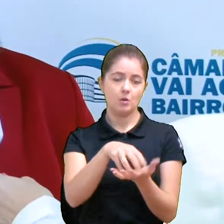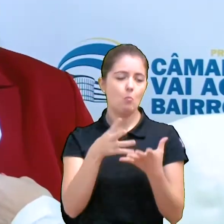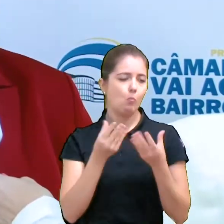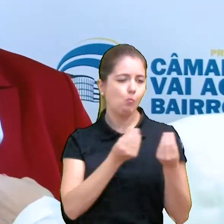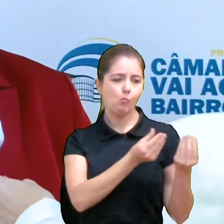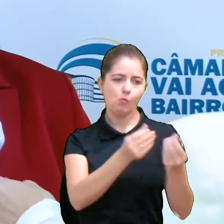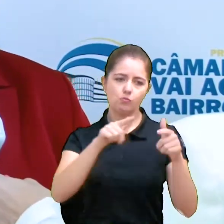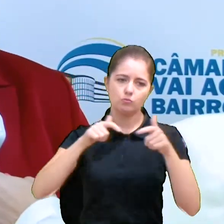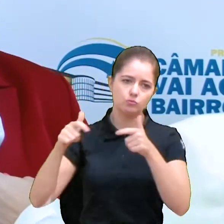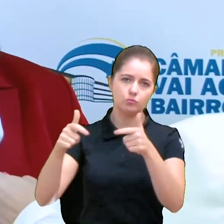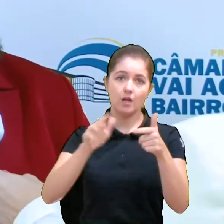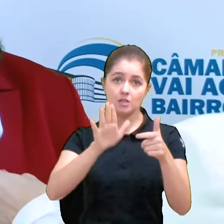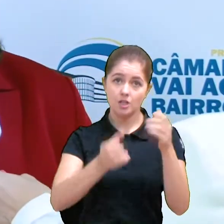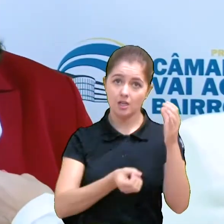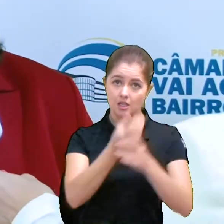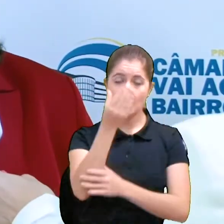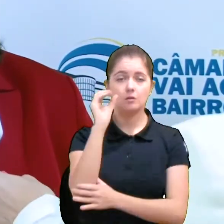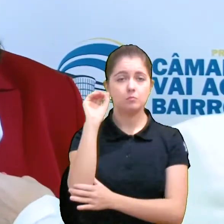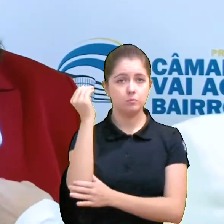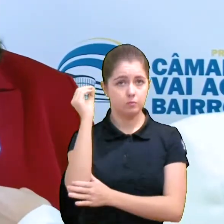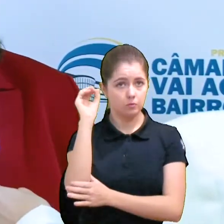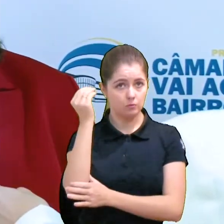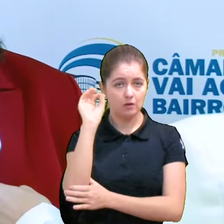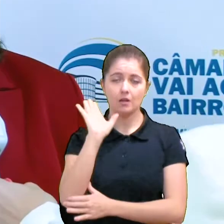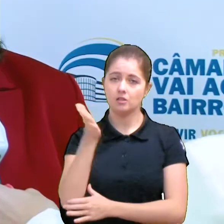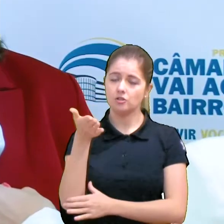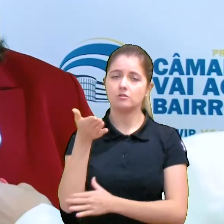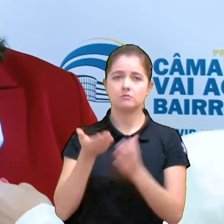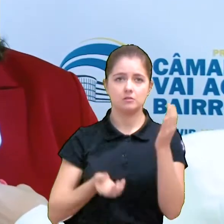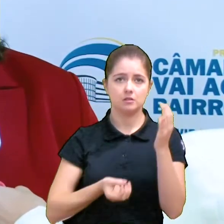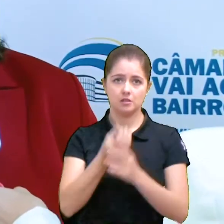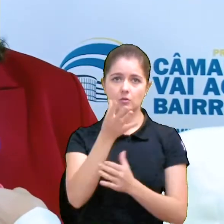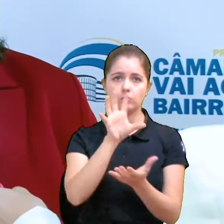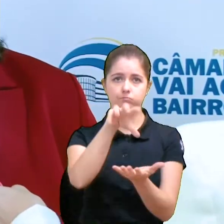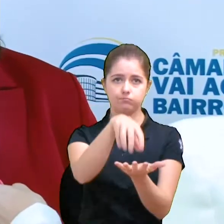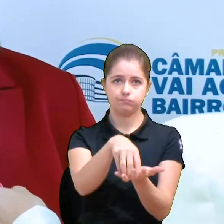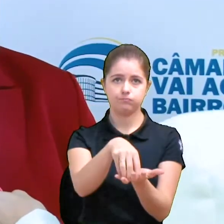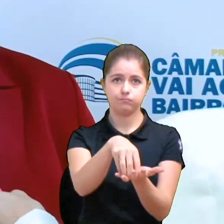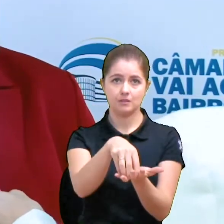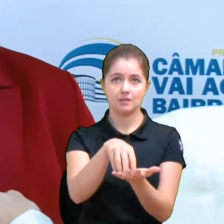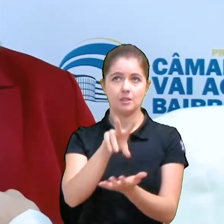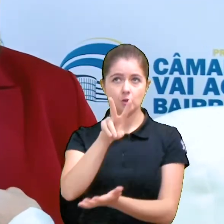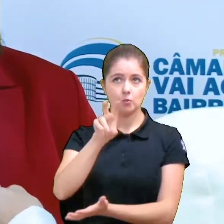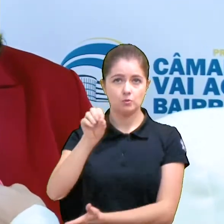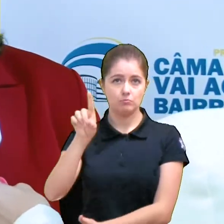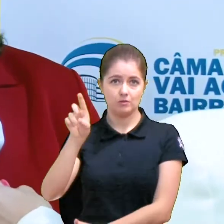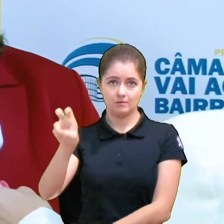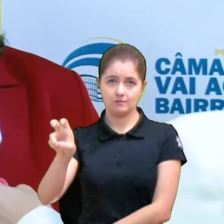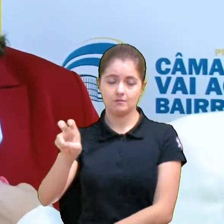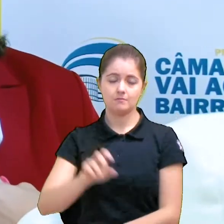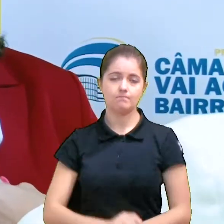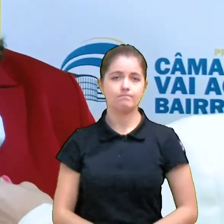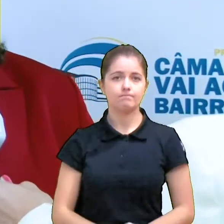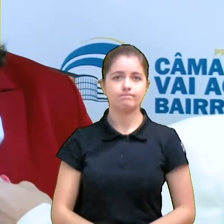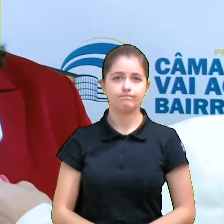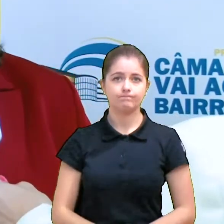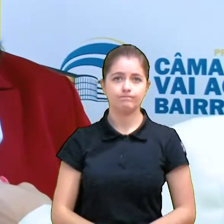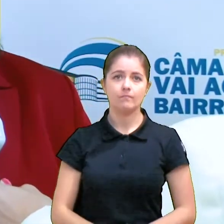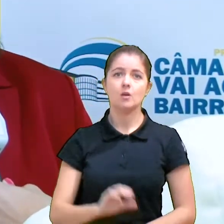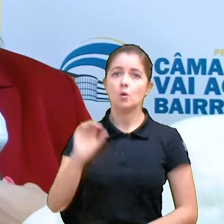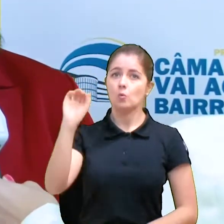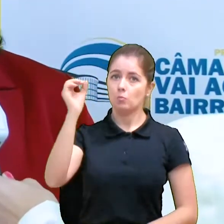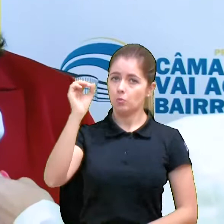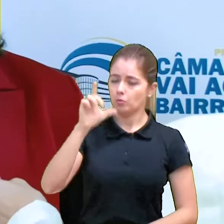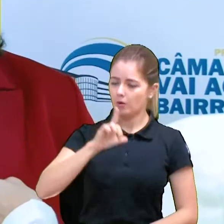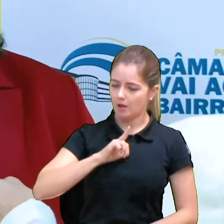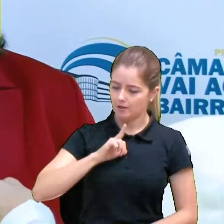assembleias legislativas. Porto Alegre criou também na Assembleia em 2015. Porto Alegre já